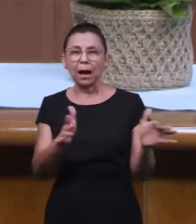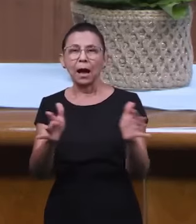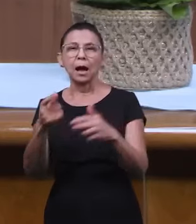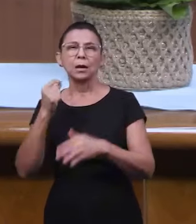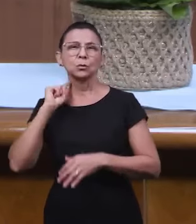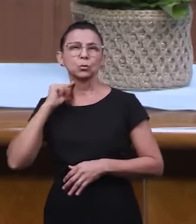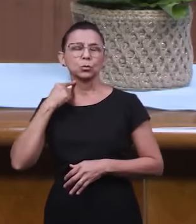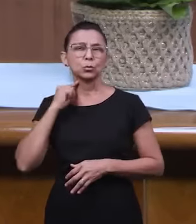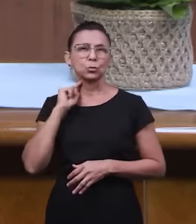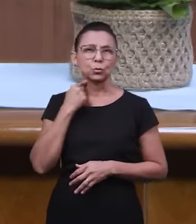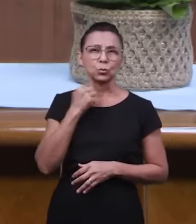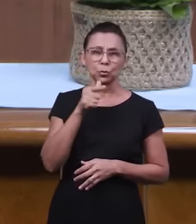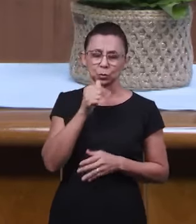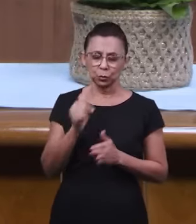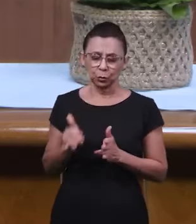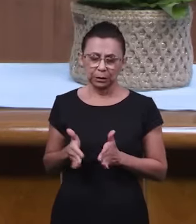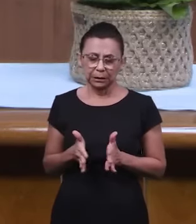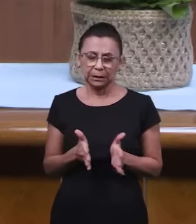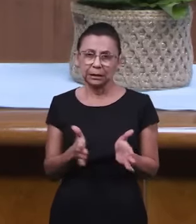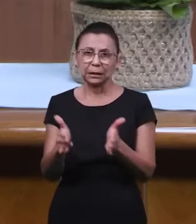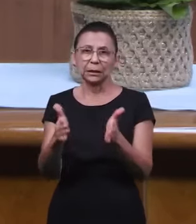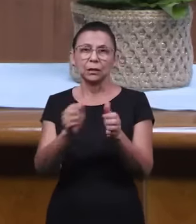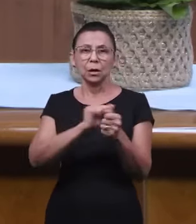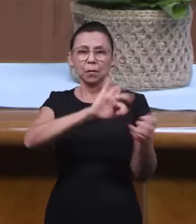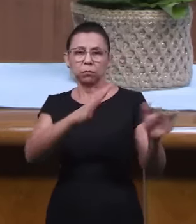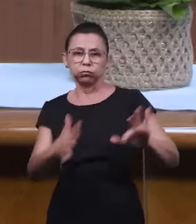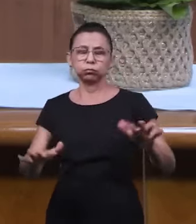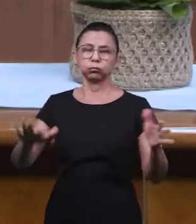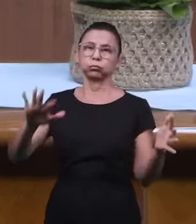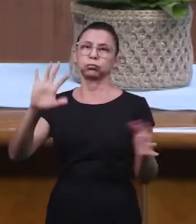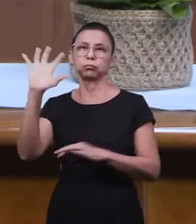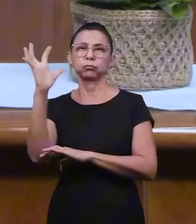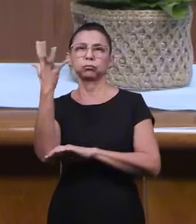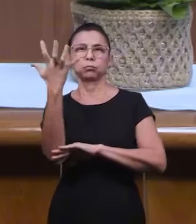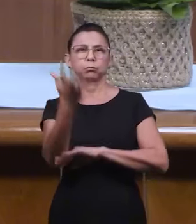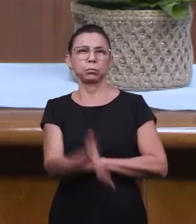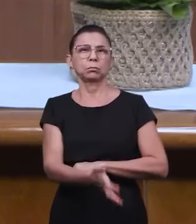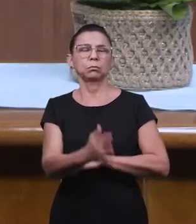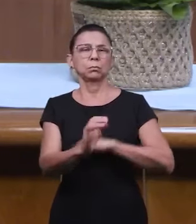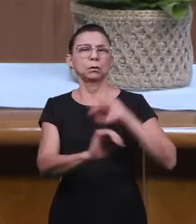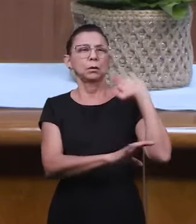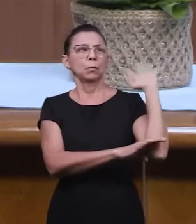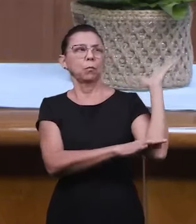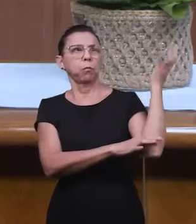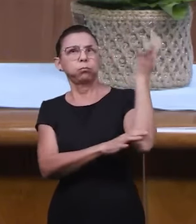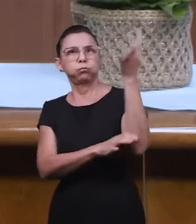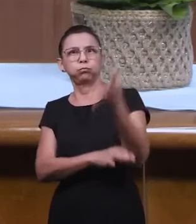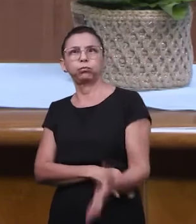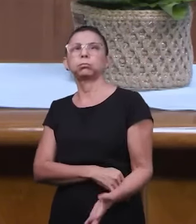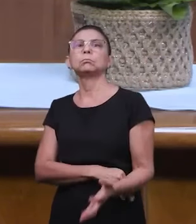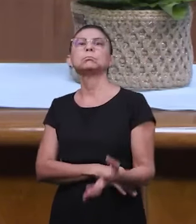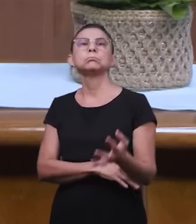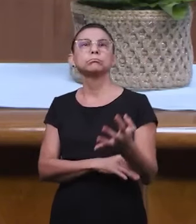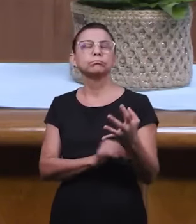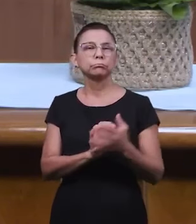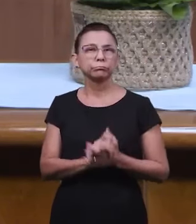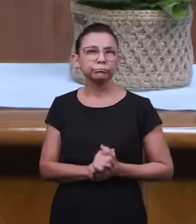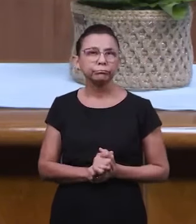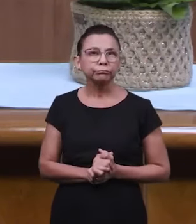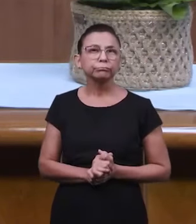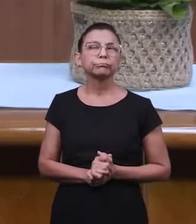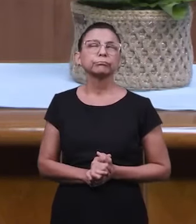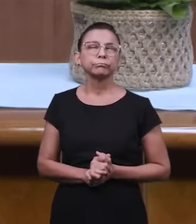dos seres viventes nos mares, a destruição das florestas. E o Senhor Jesus